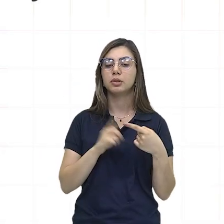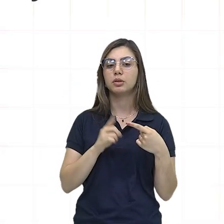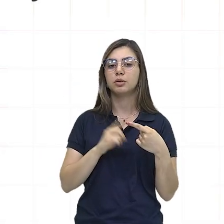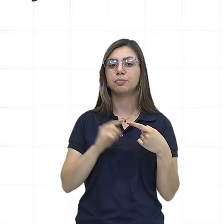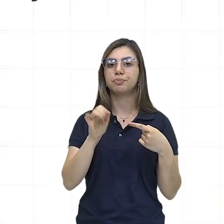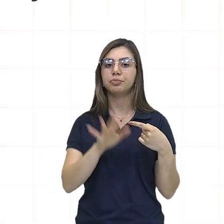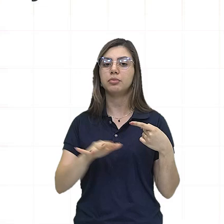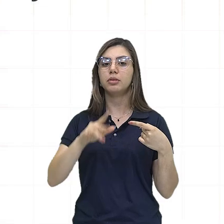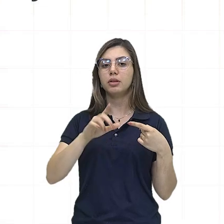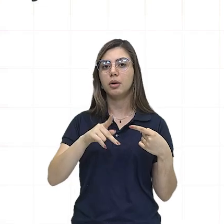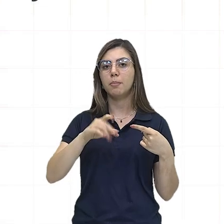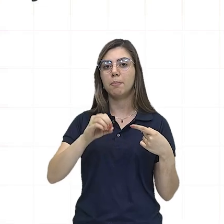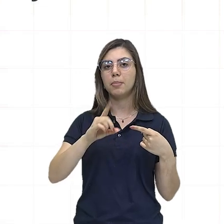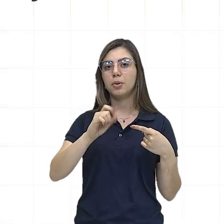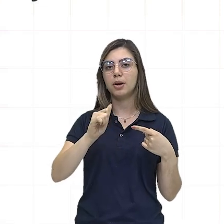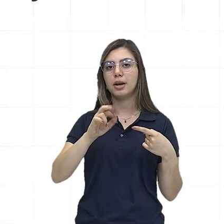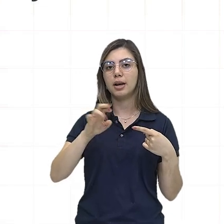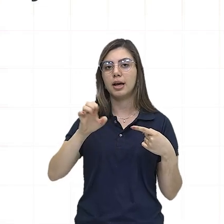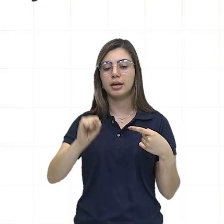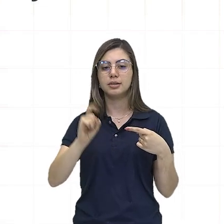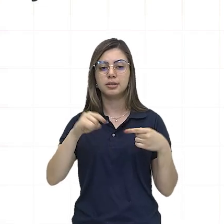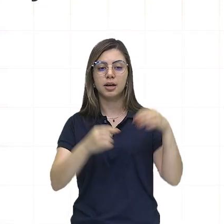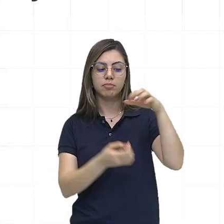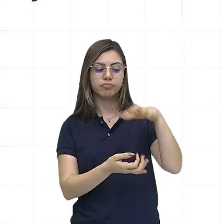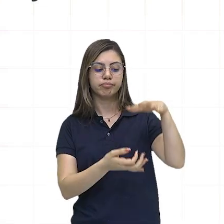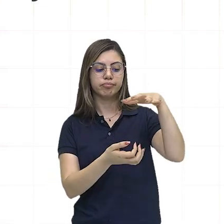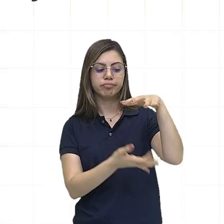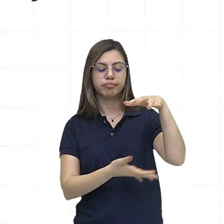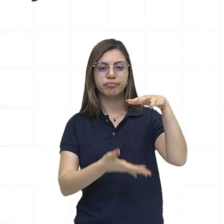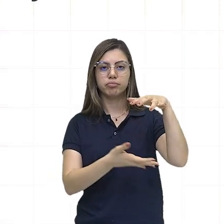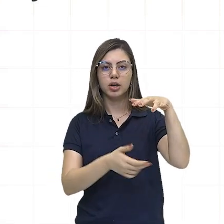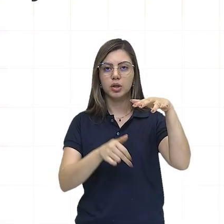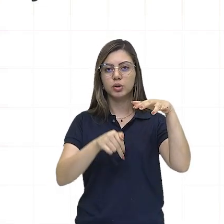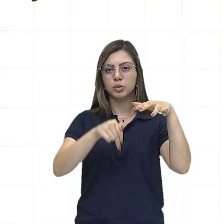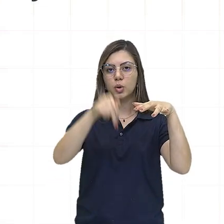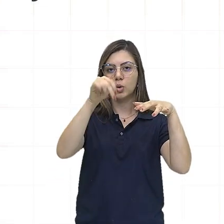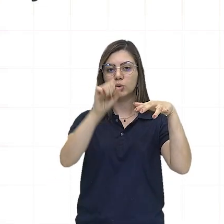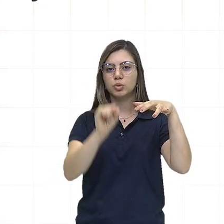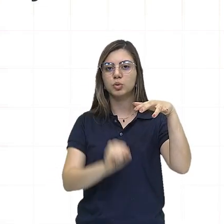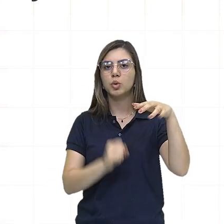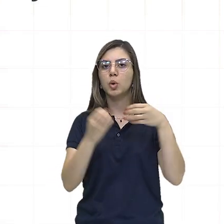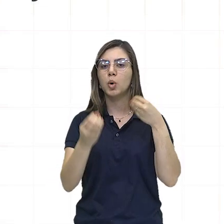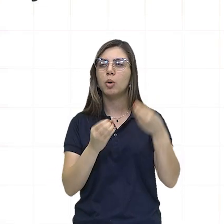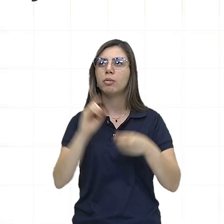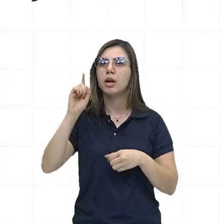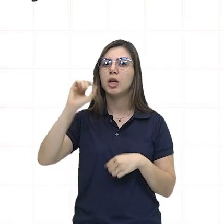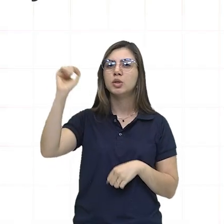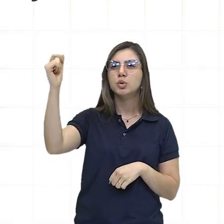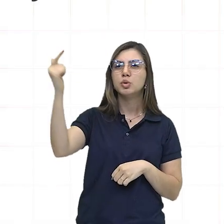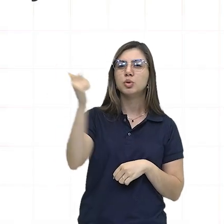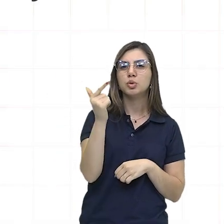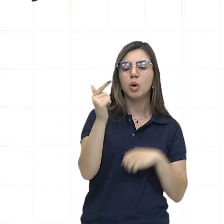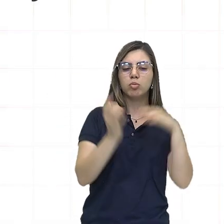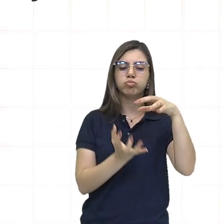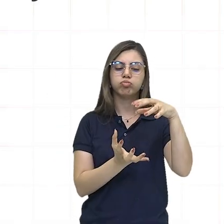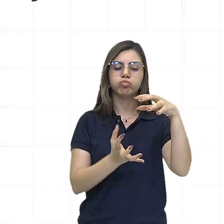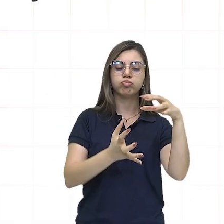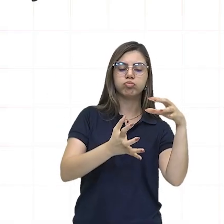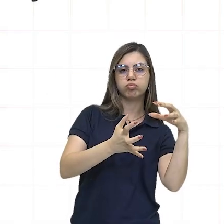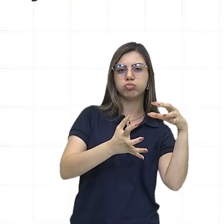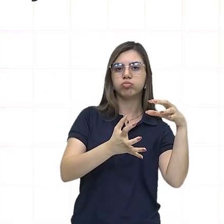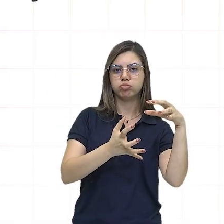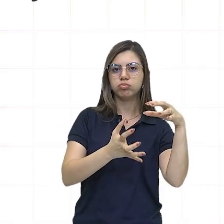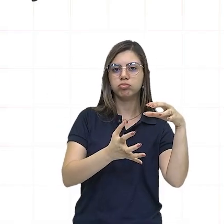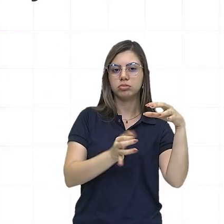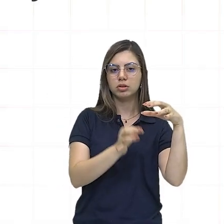zonas elas estão localizadas nos polos que recebem luz solar de maneira extremamente